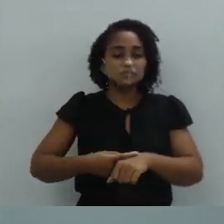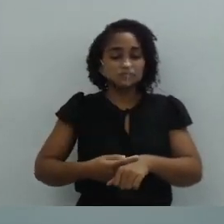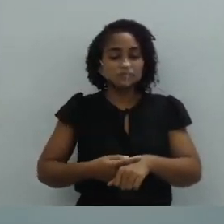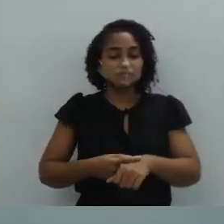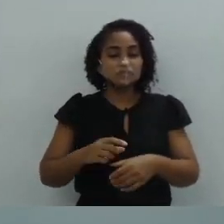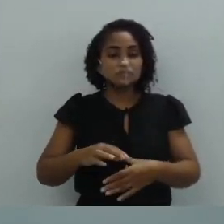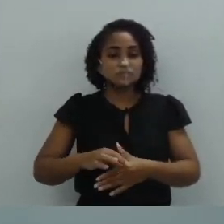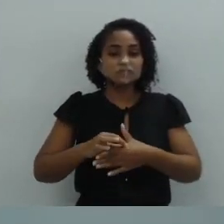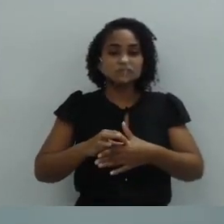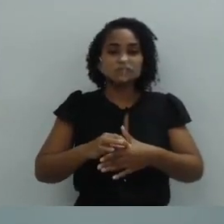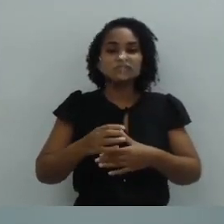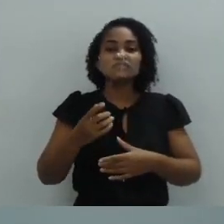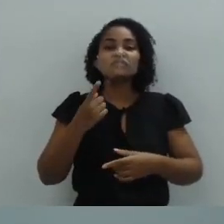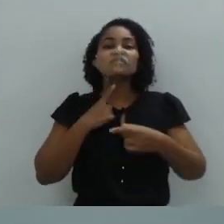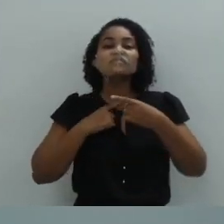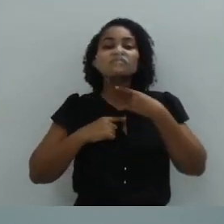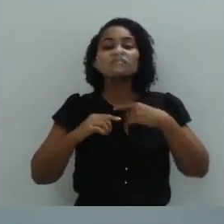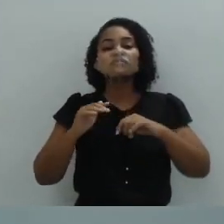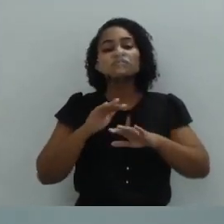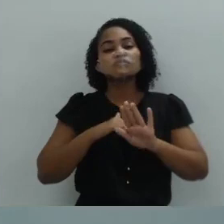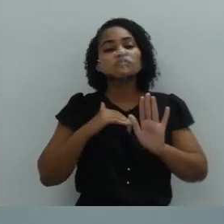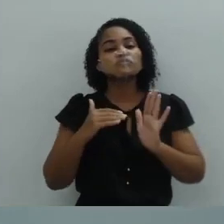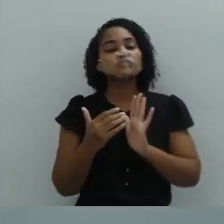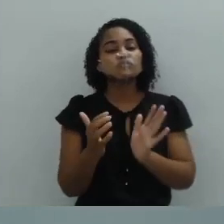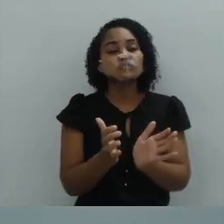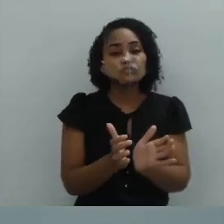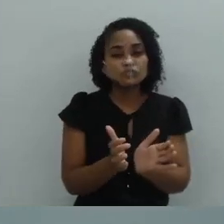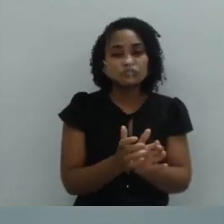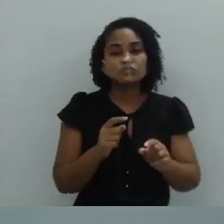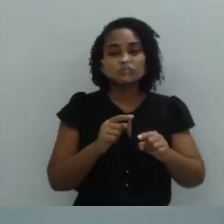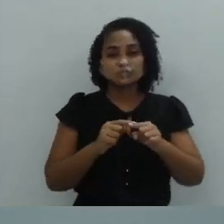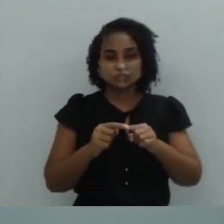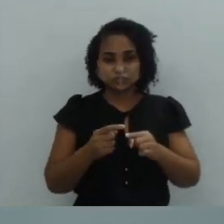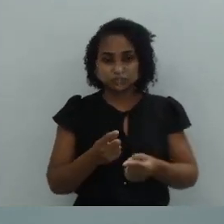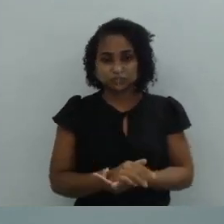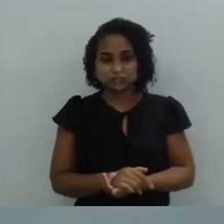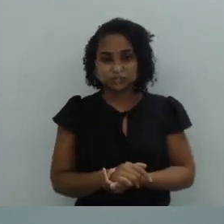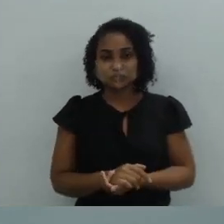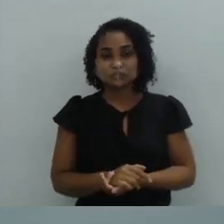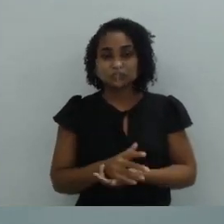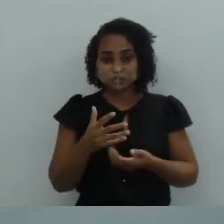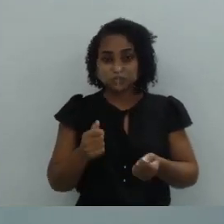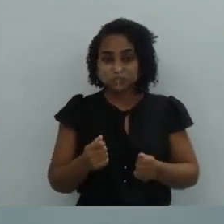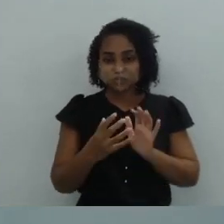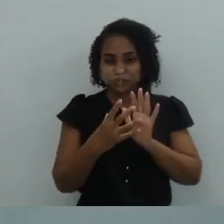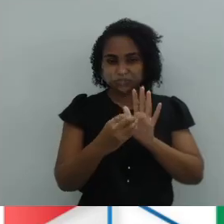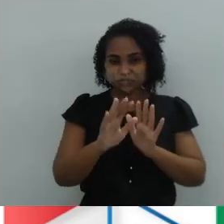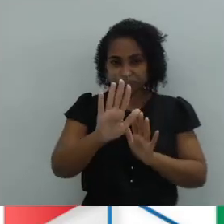um desejo de todo o coletivo, de todo o bairro, ok? Vamos para um exemplo?